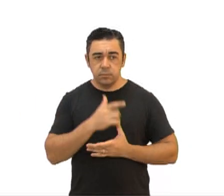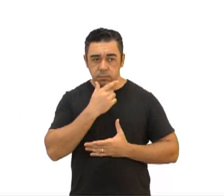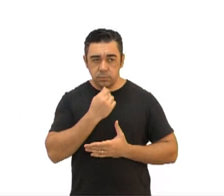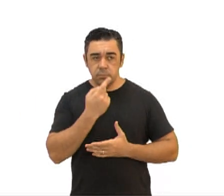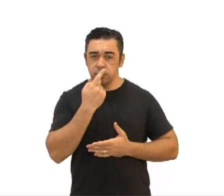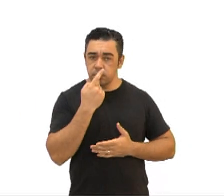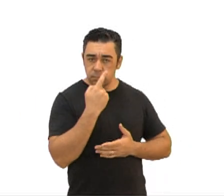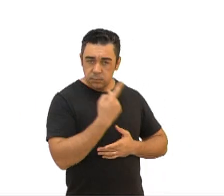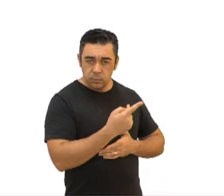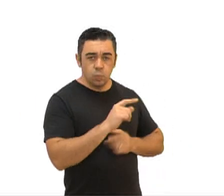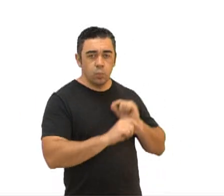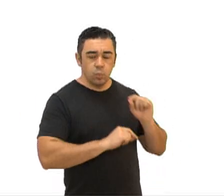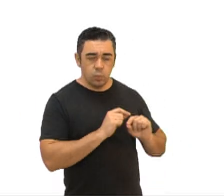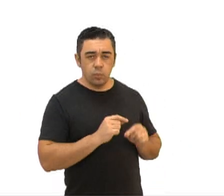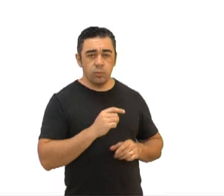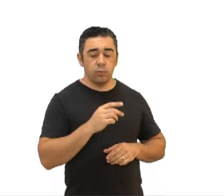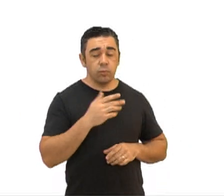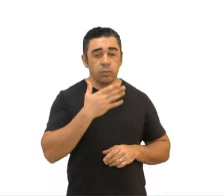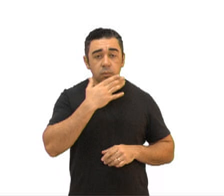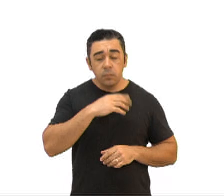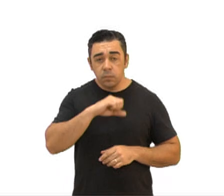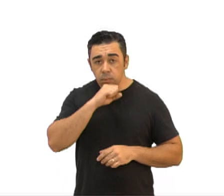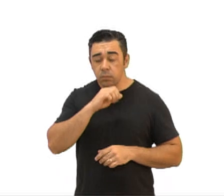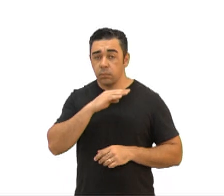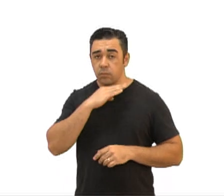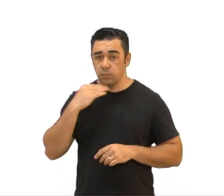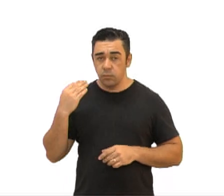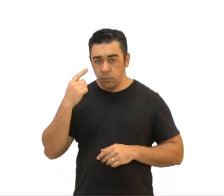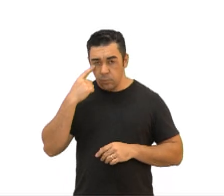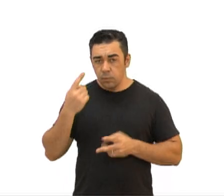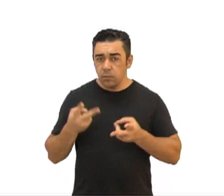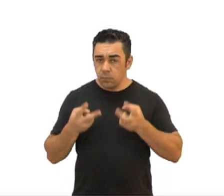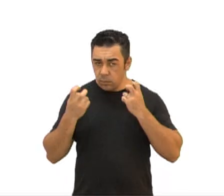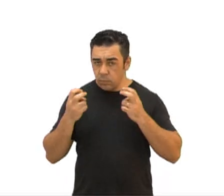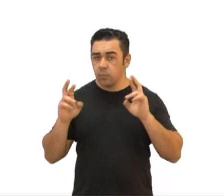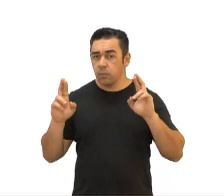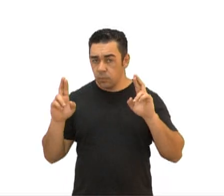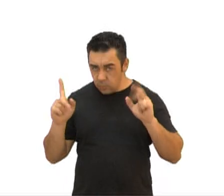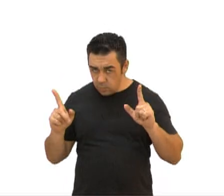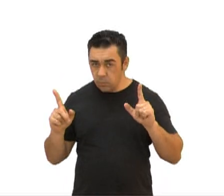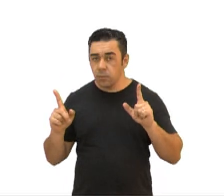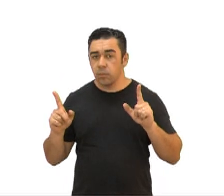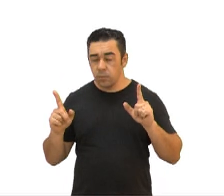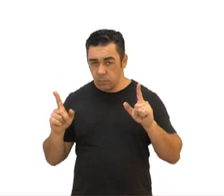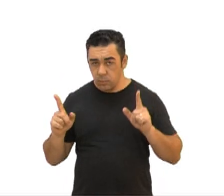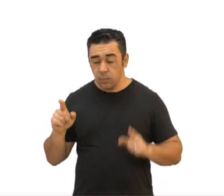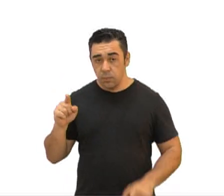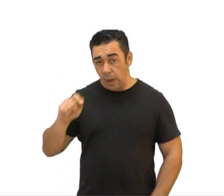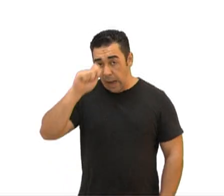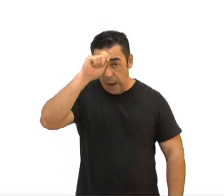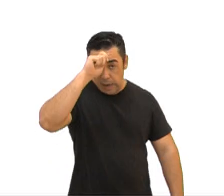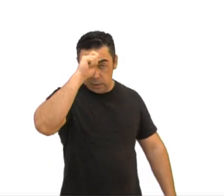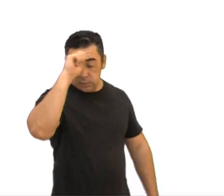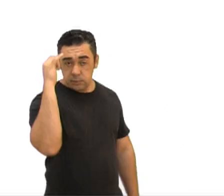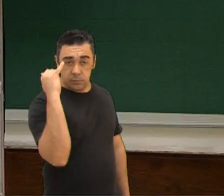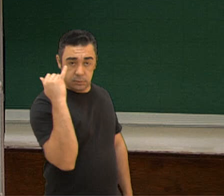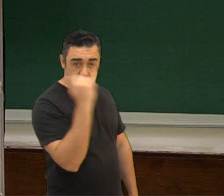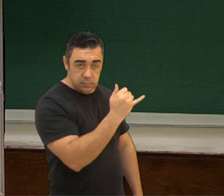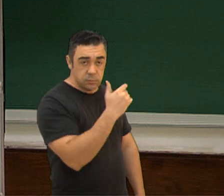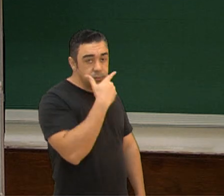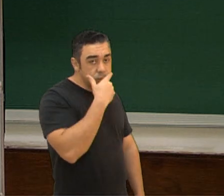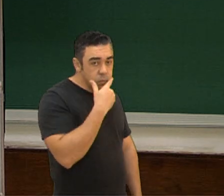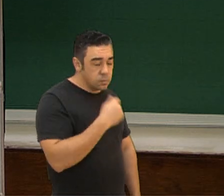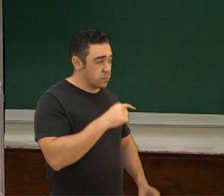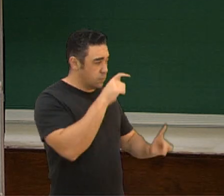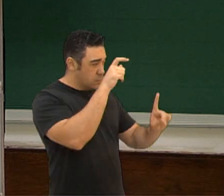ao mercador que seu pai estava morto. Percebam que existe uma diferença, né, que marca aí a questão da discursividade,